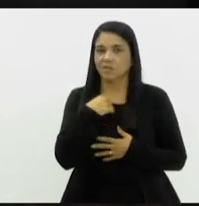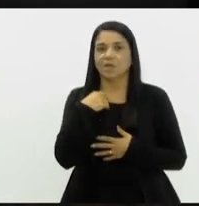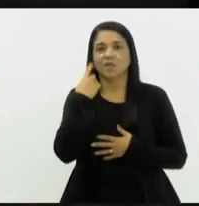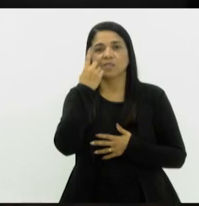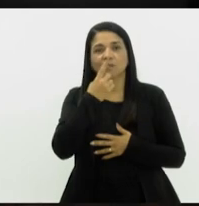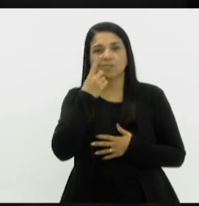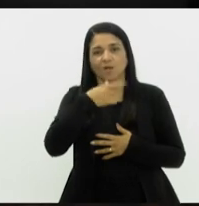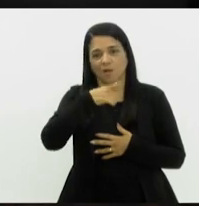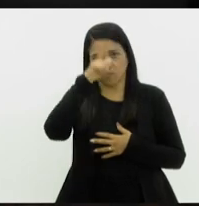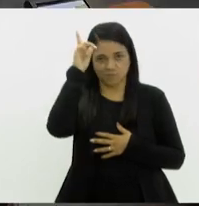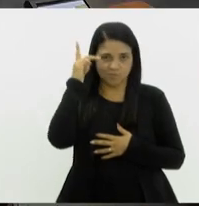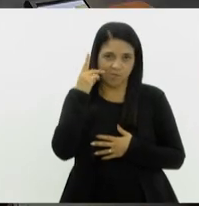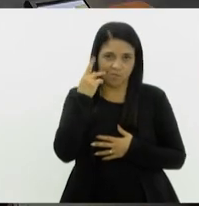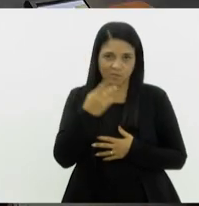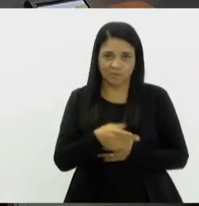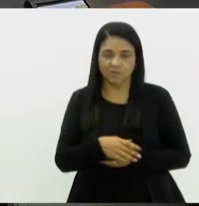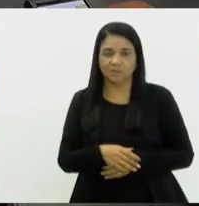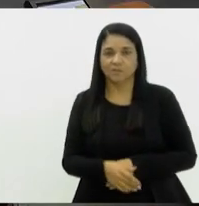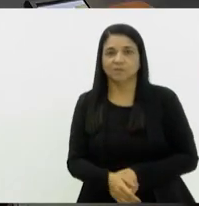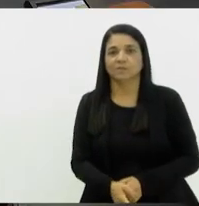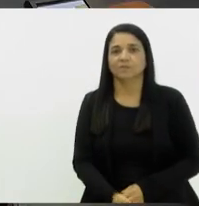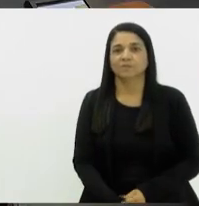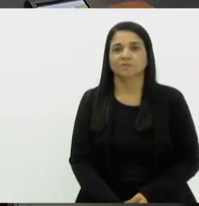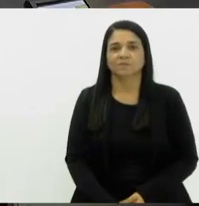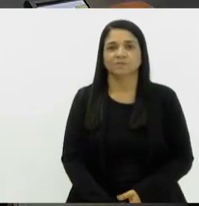Deputado Luiz Paulo.